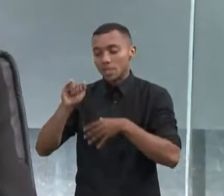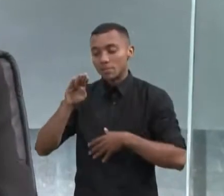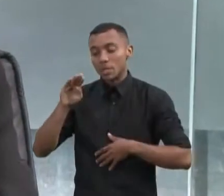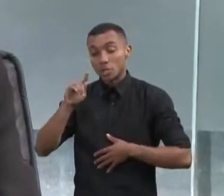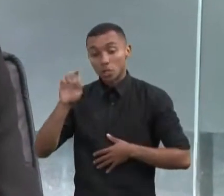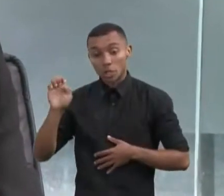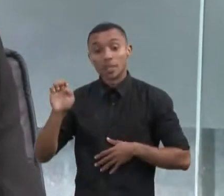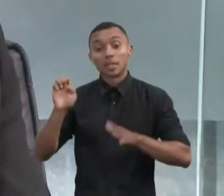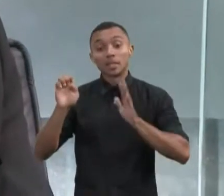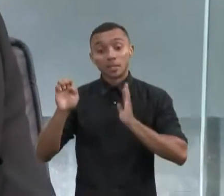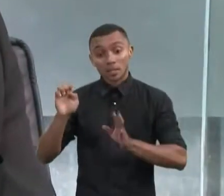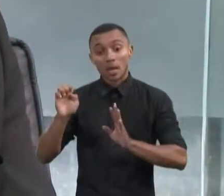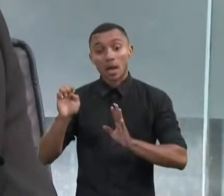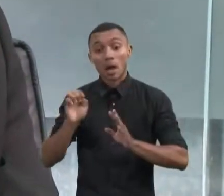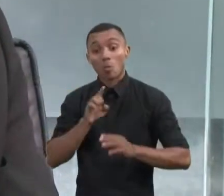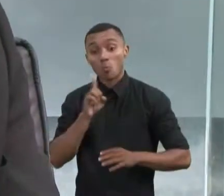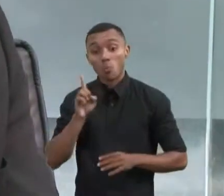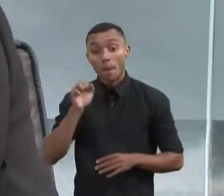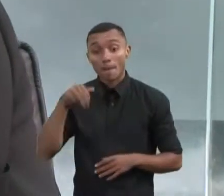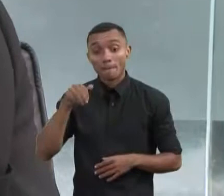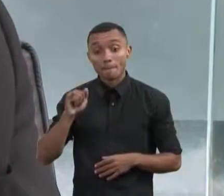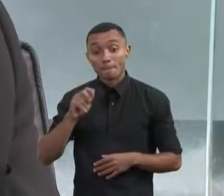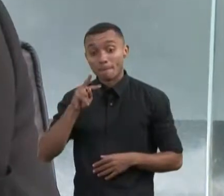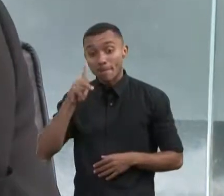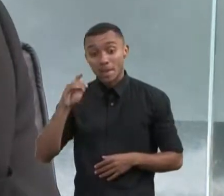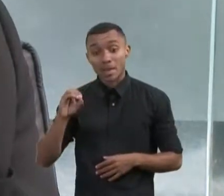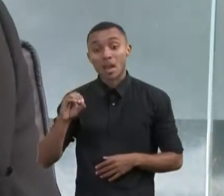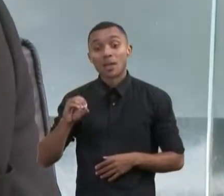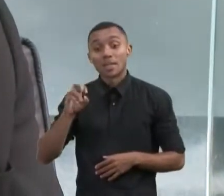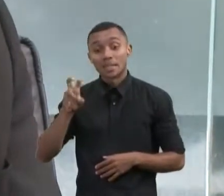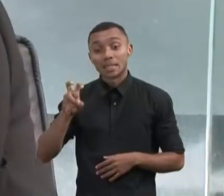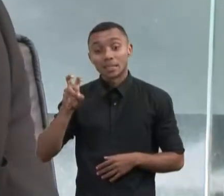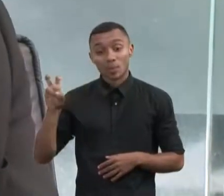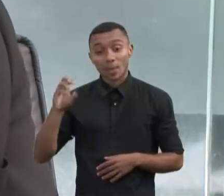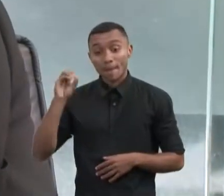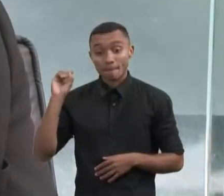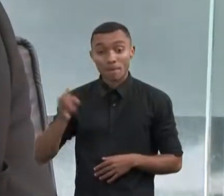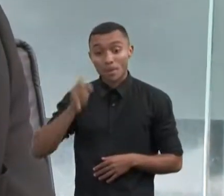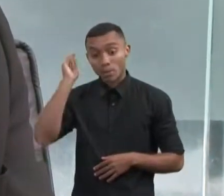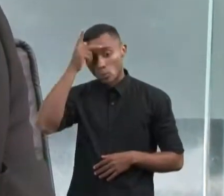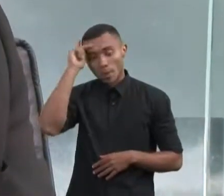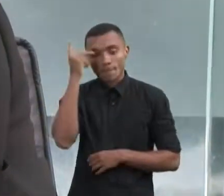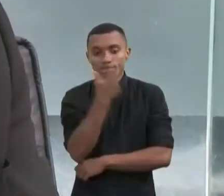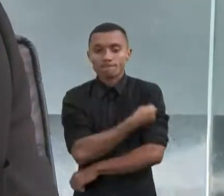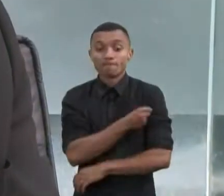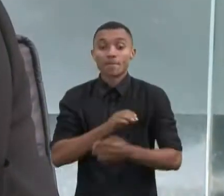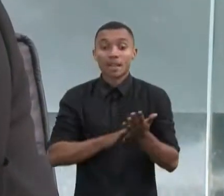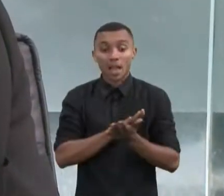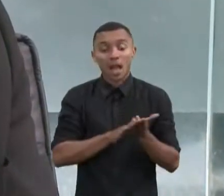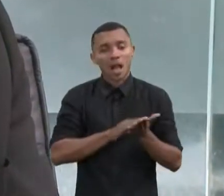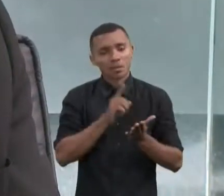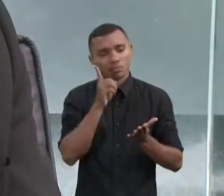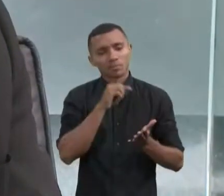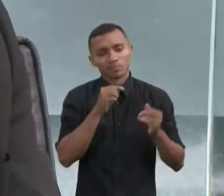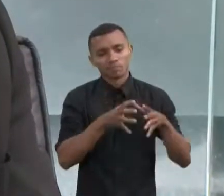Nós ainda temos 1 milhão e 150 mil pessoas que não tomaram nenhuma dose de vacina. É muita